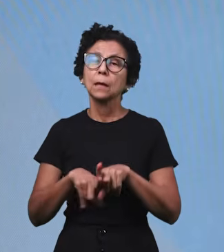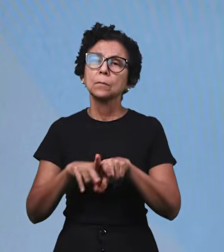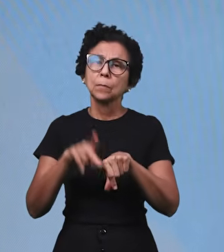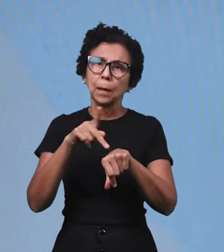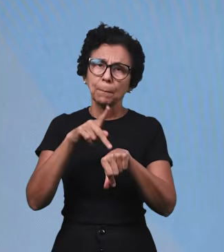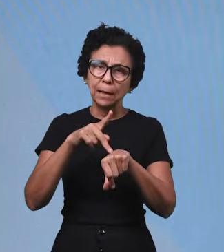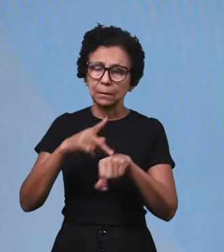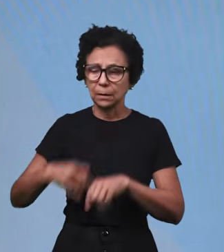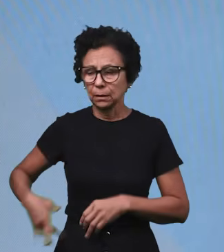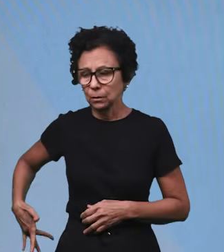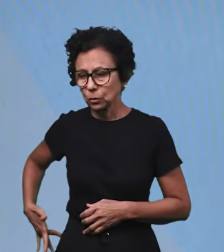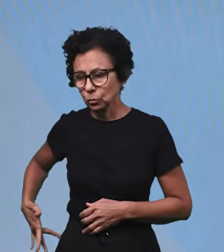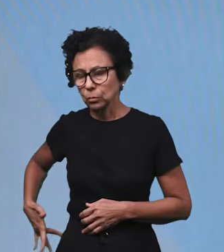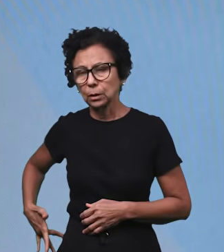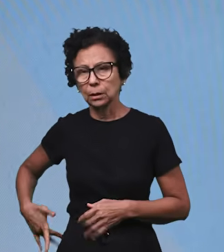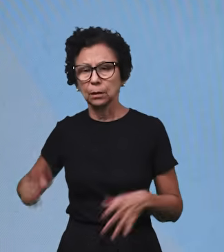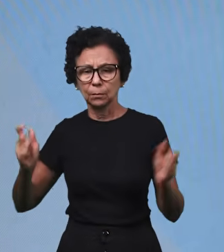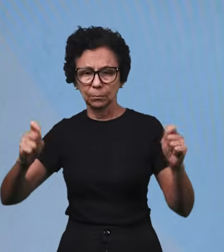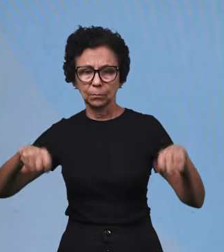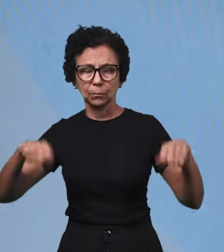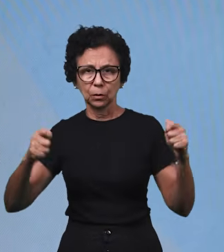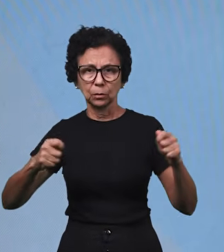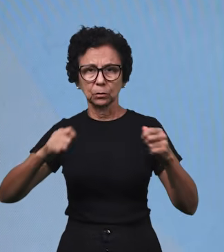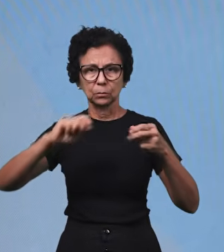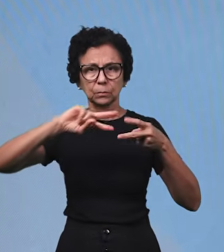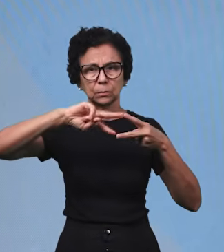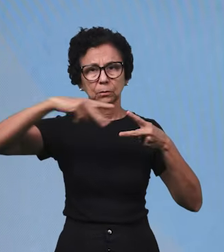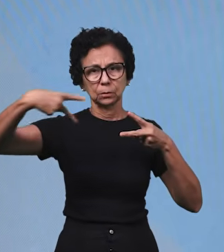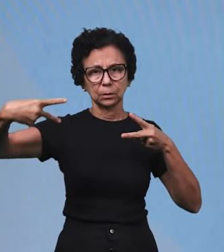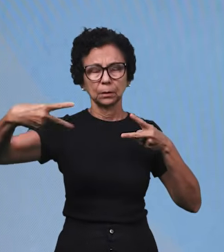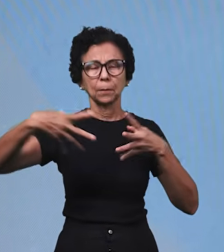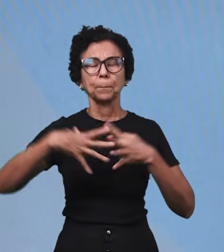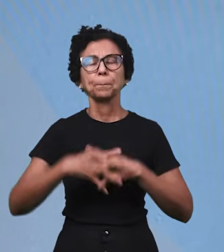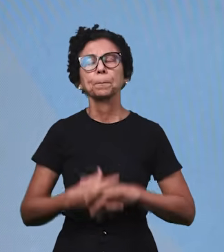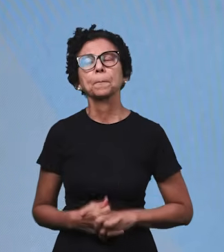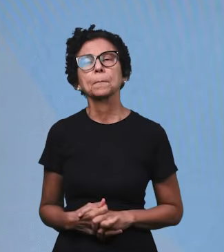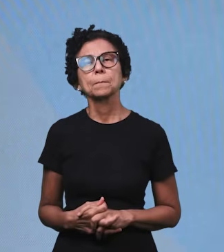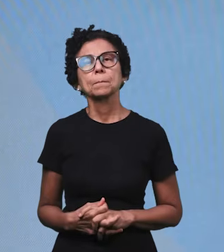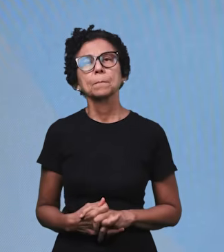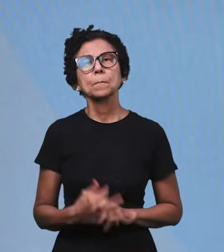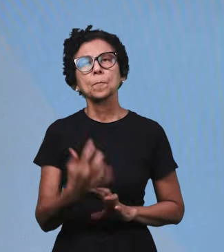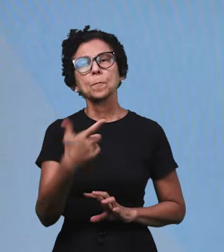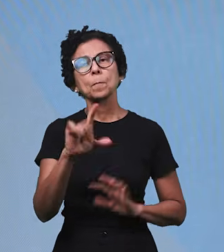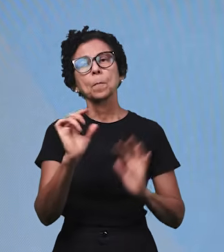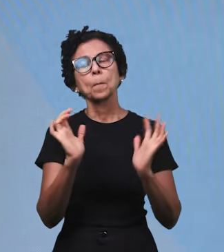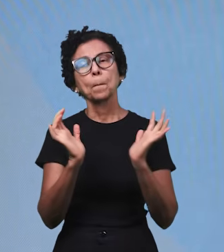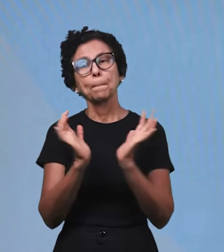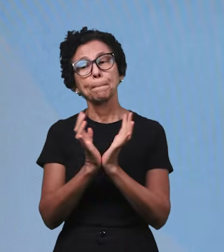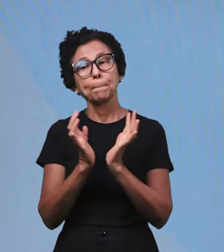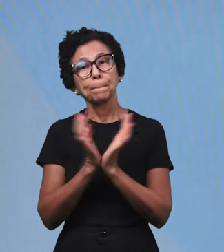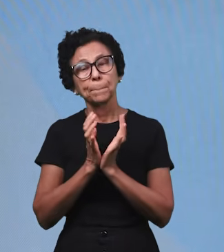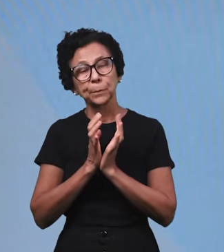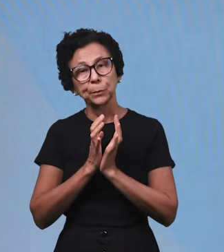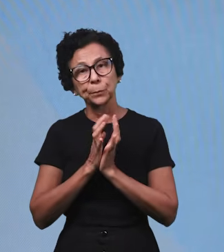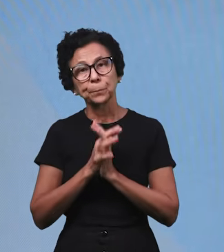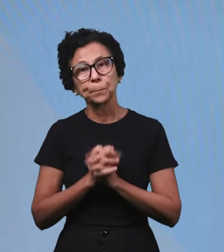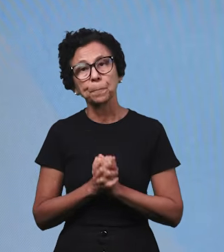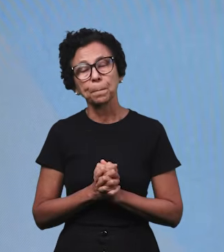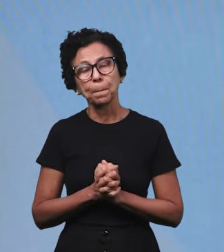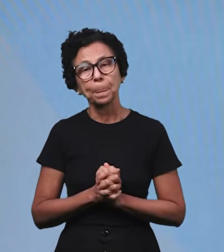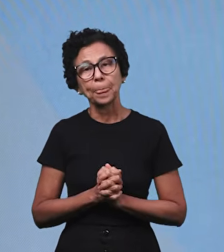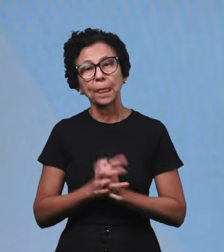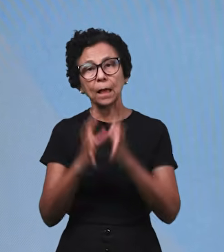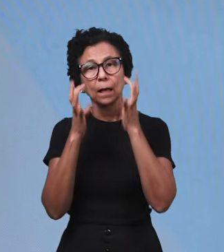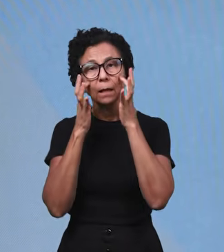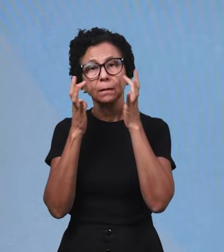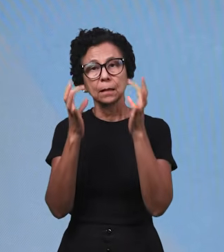renal pode ser genética, a gente ter um grupo maior. Outro grupo muito importante que a gente tem